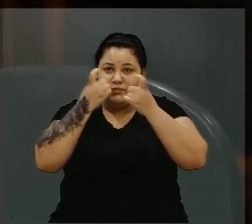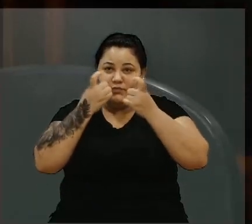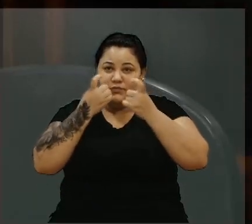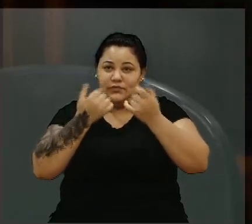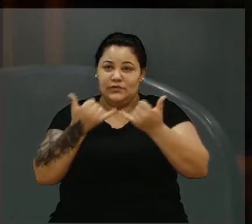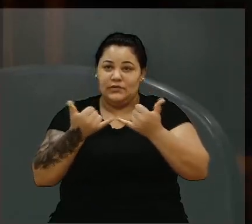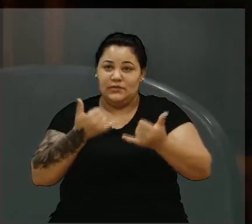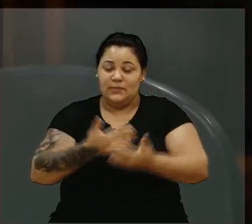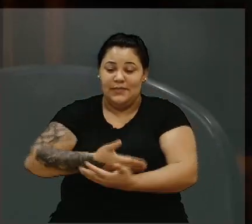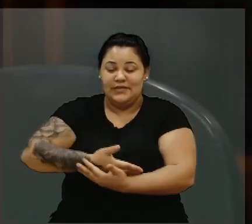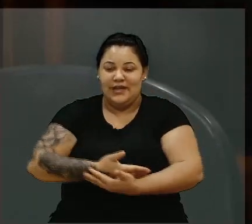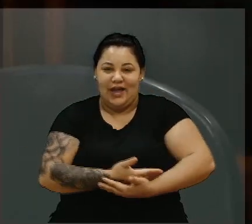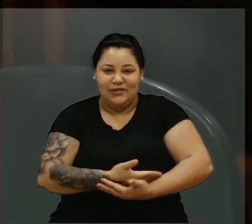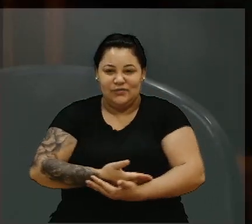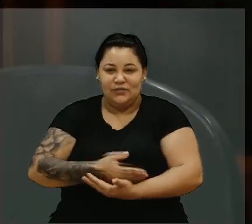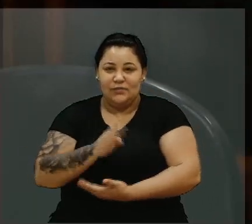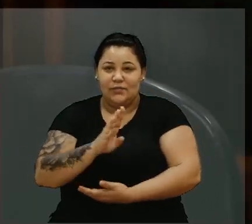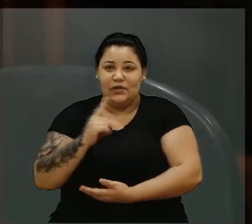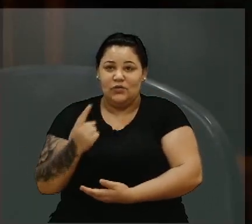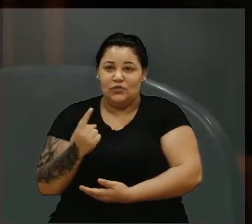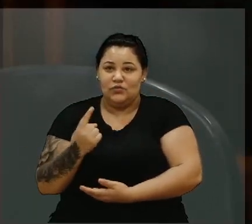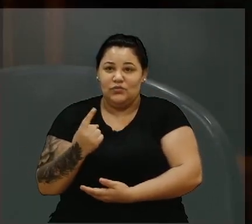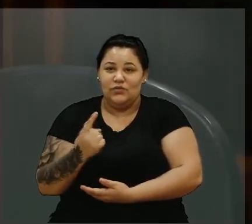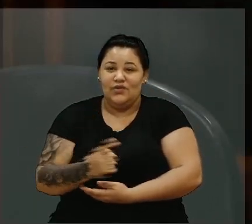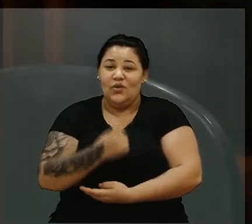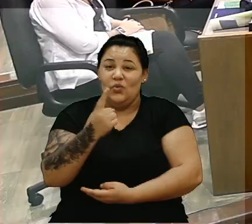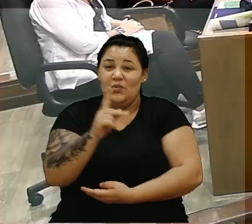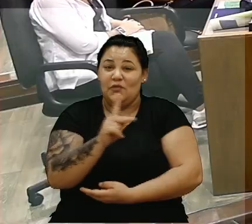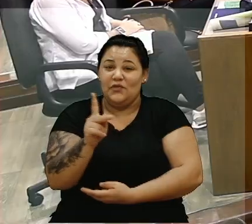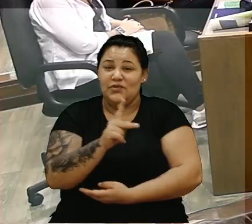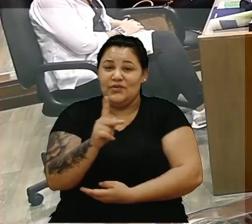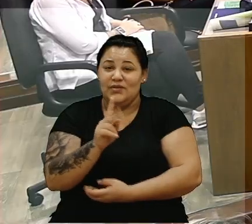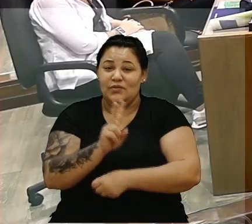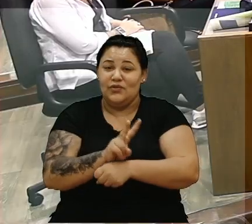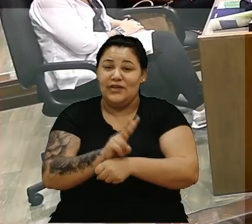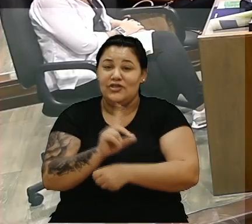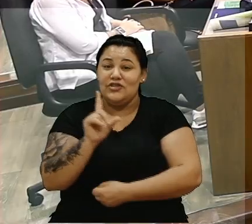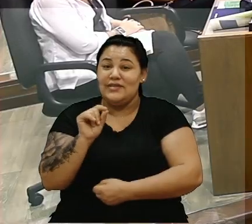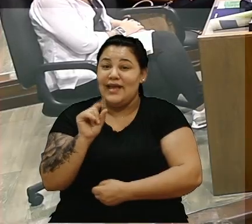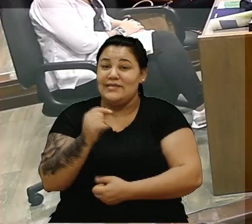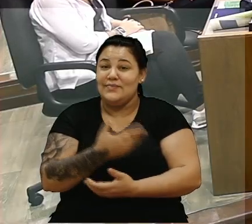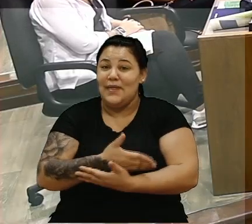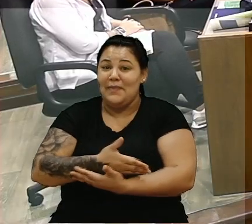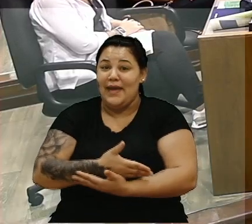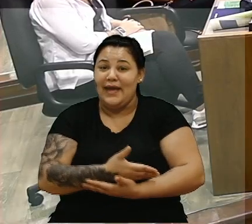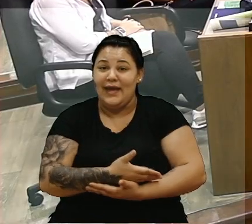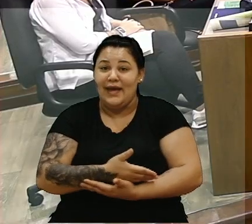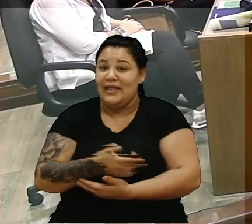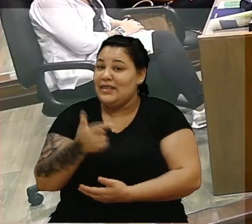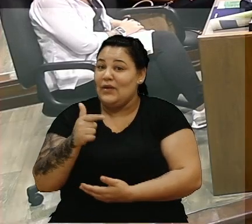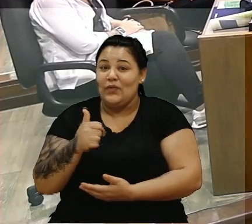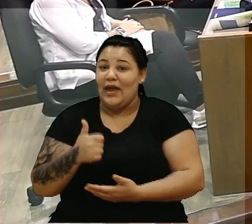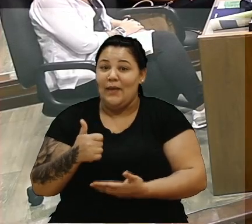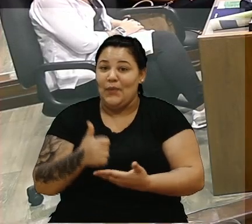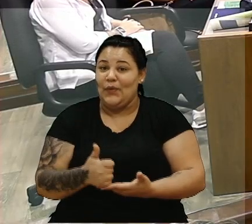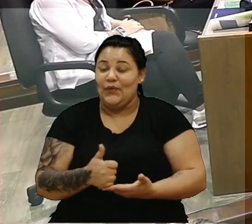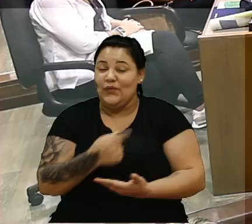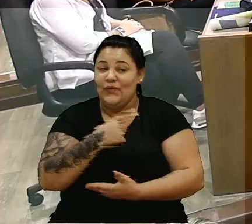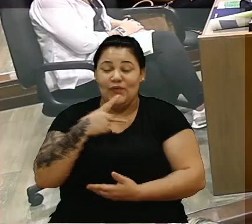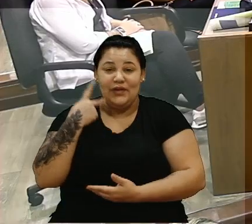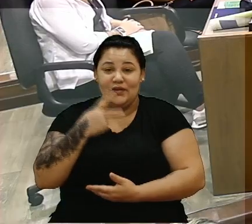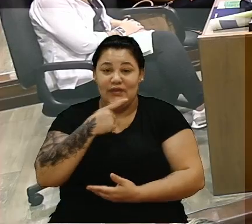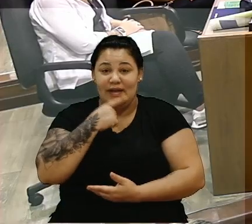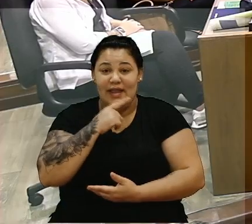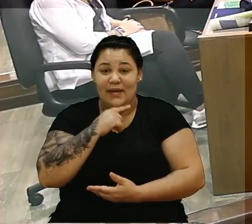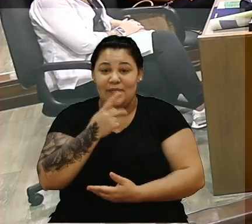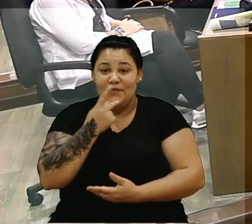do B1, uma professora para cuidar de 10 bebês, sem apoio docente. O que nos preocupa, né, o vereador Caleb trouxe ali algumas